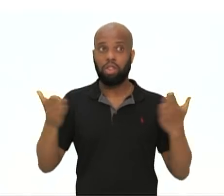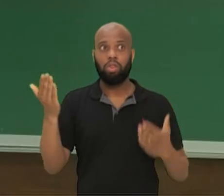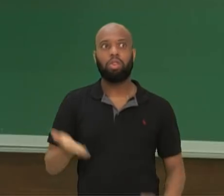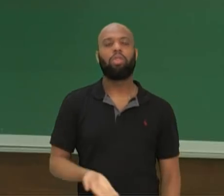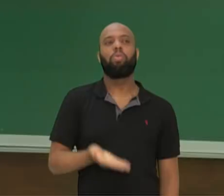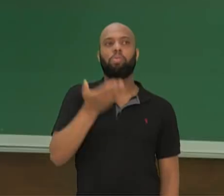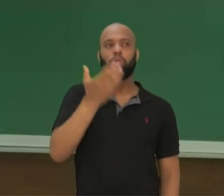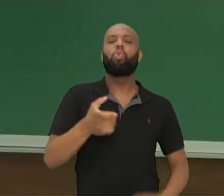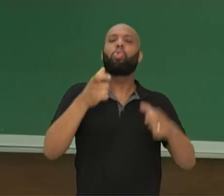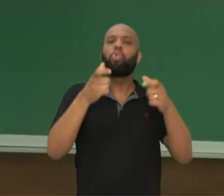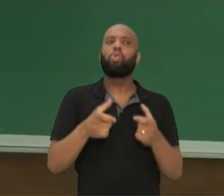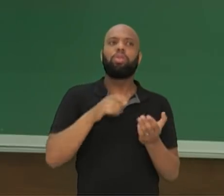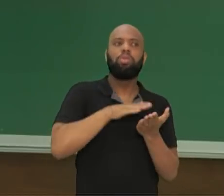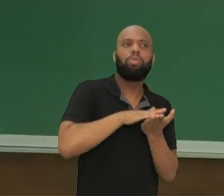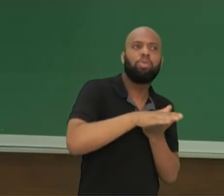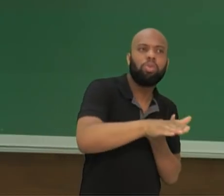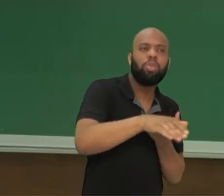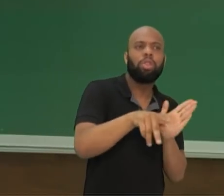G1 Rio,